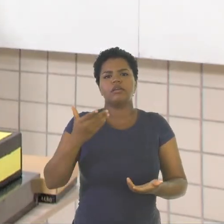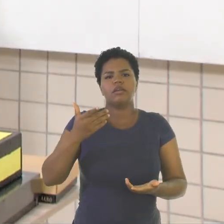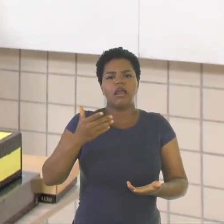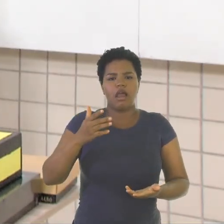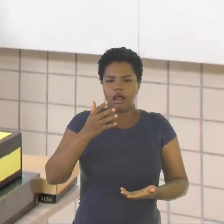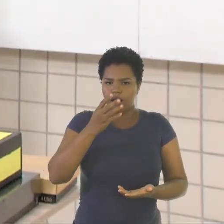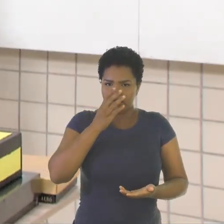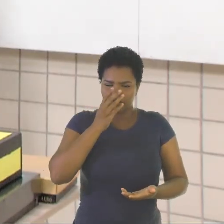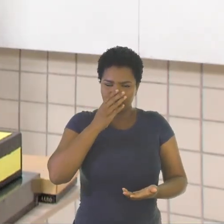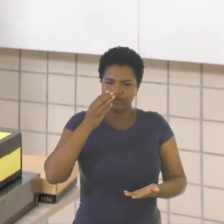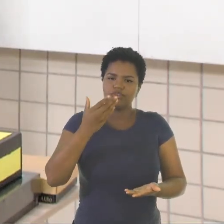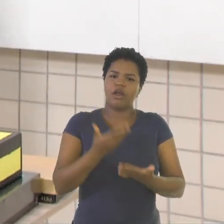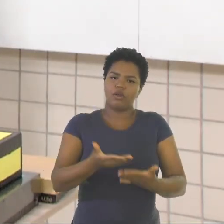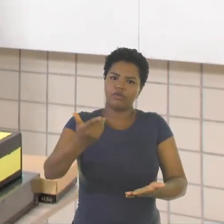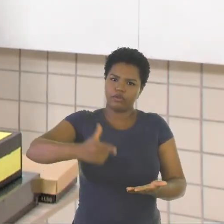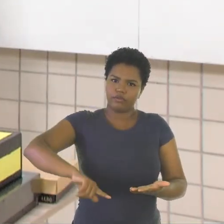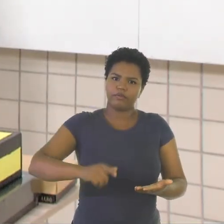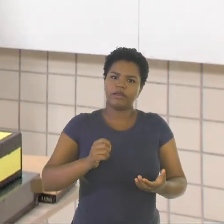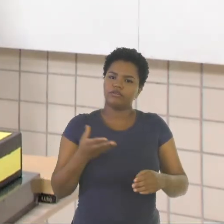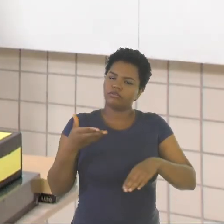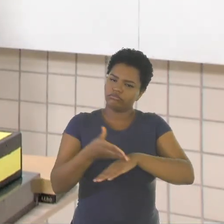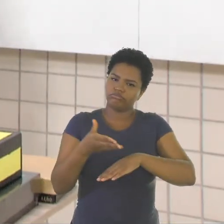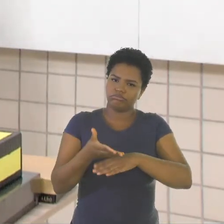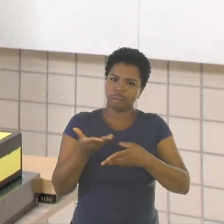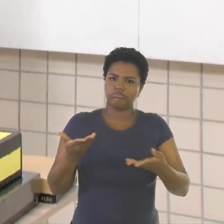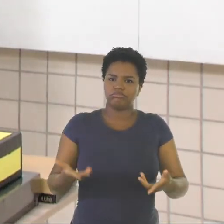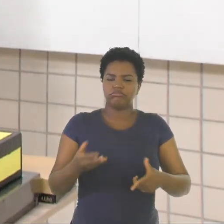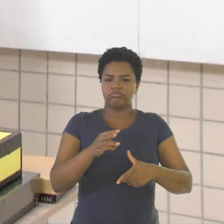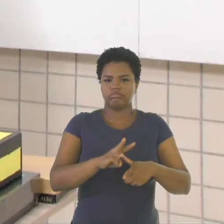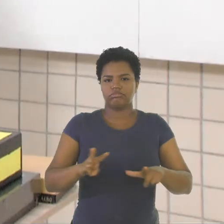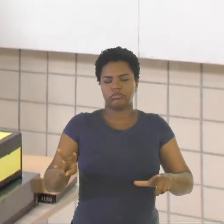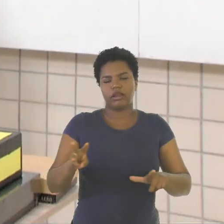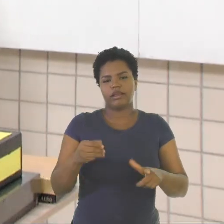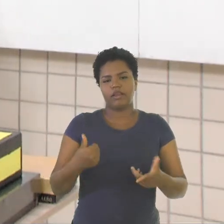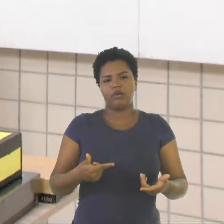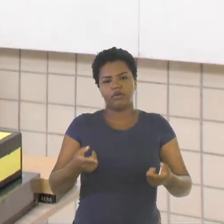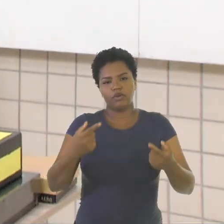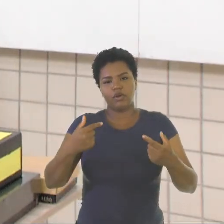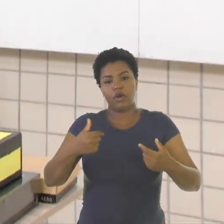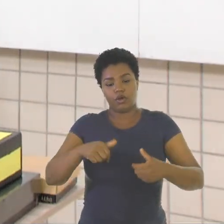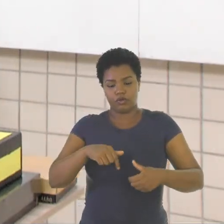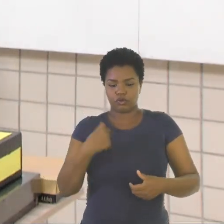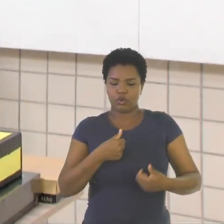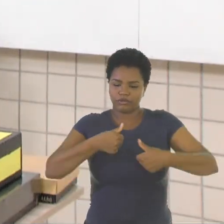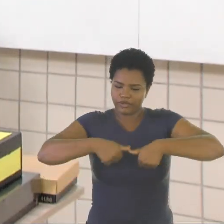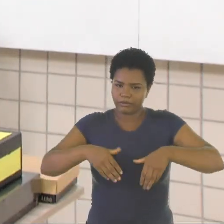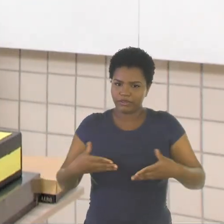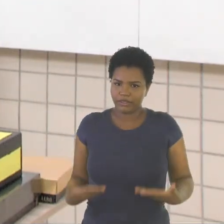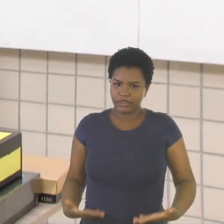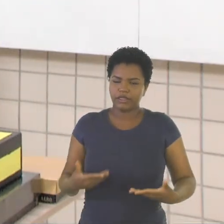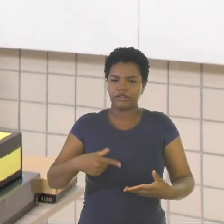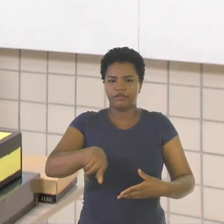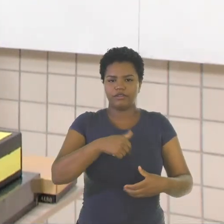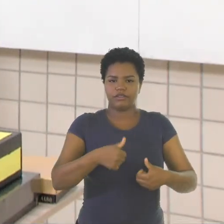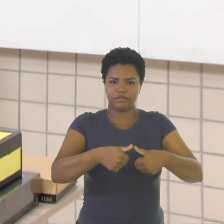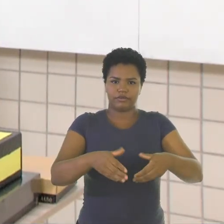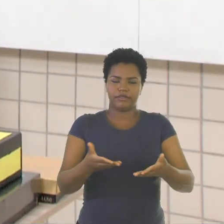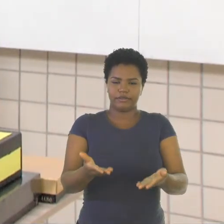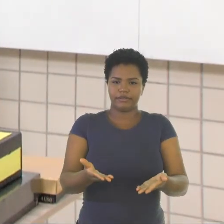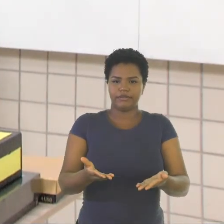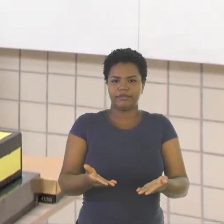o canal. Nós vamos ficando por aqui e vocês daí. Um abraço meu e da Francisquinha. Fique bem.